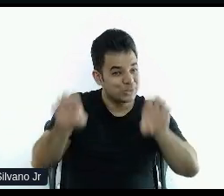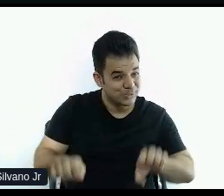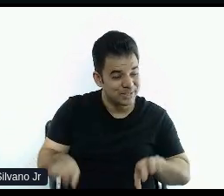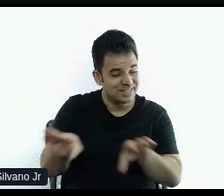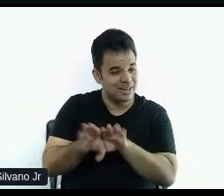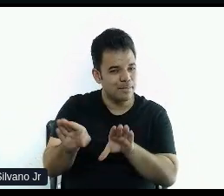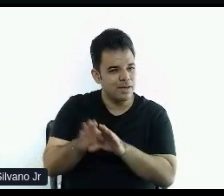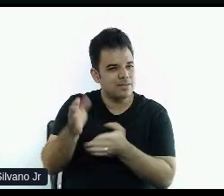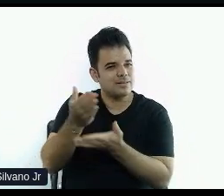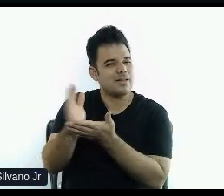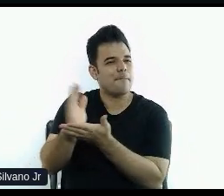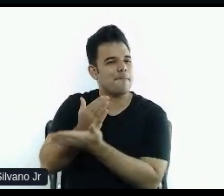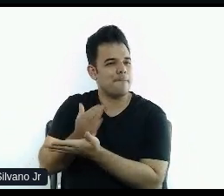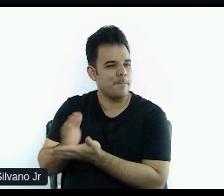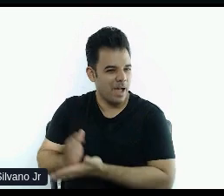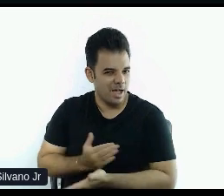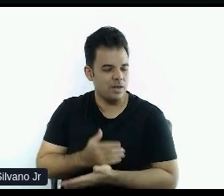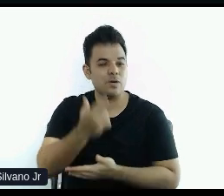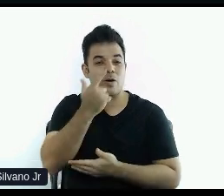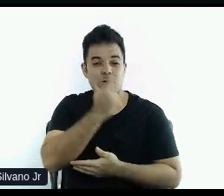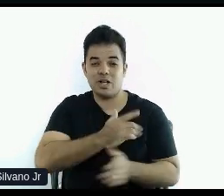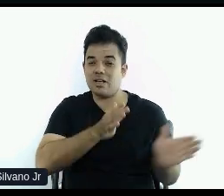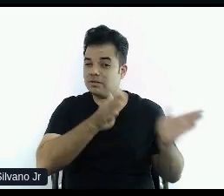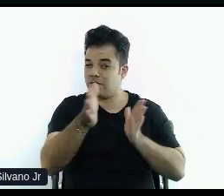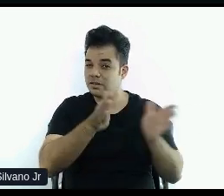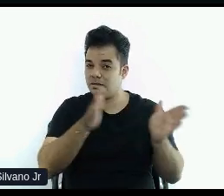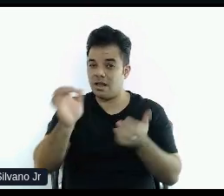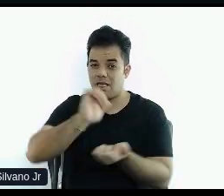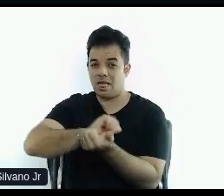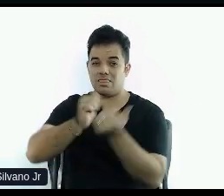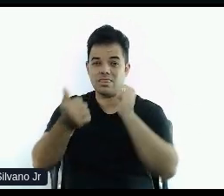aplicação, trazendo acessibilidade assim para um todo.